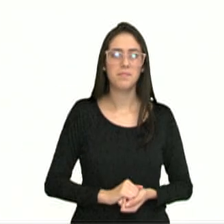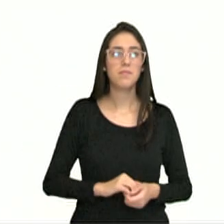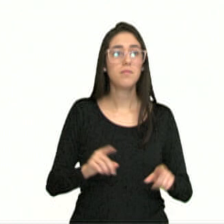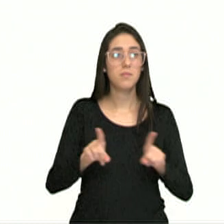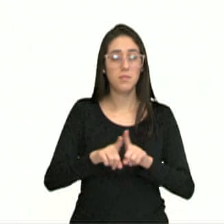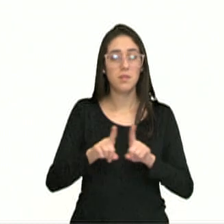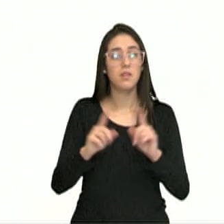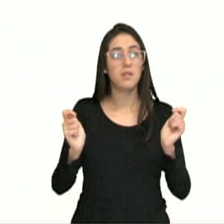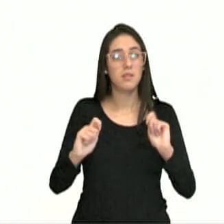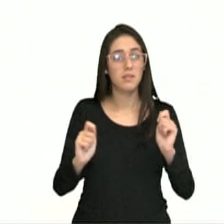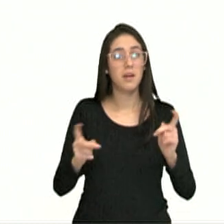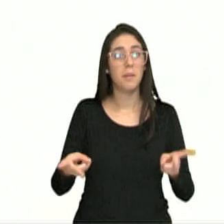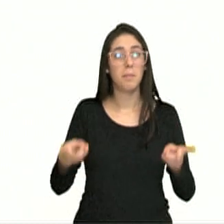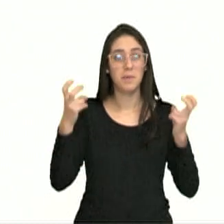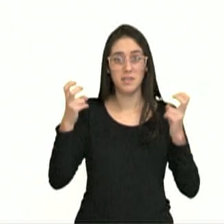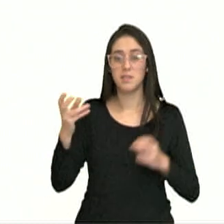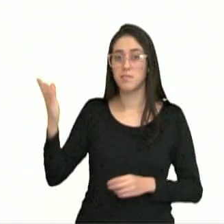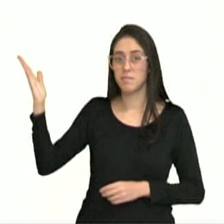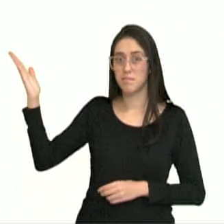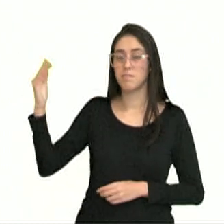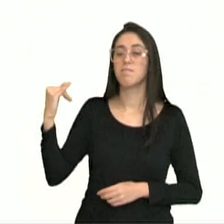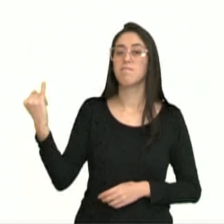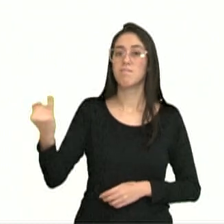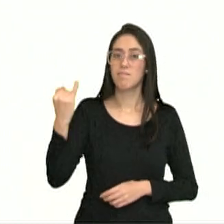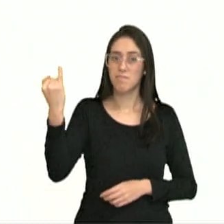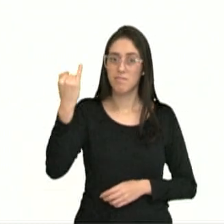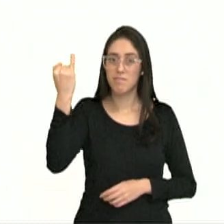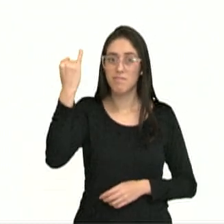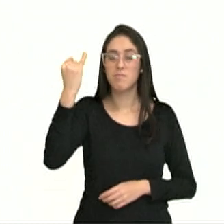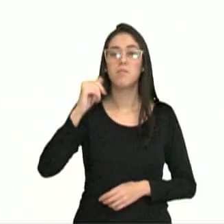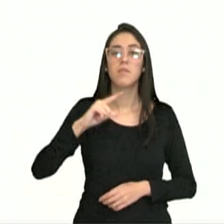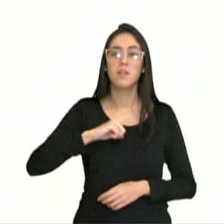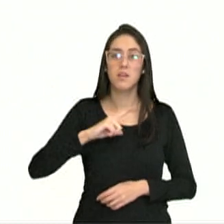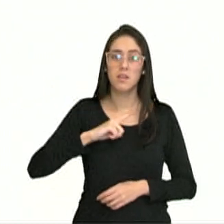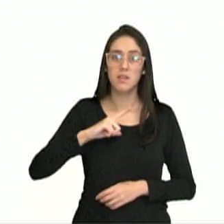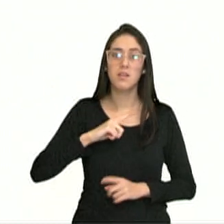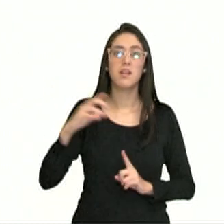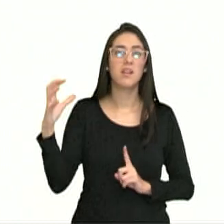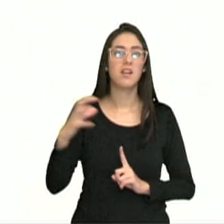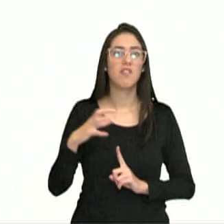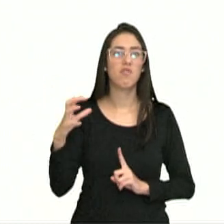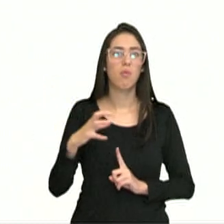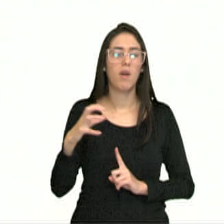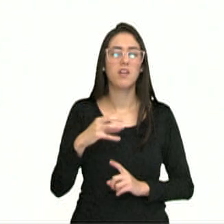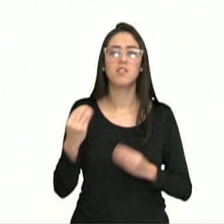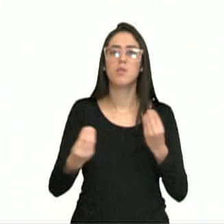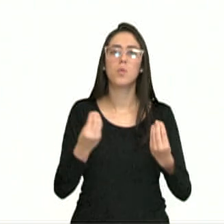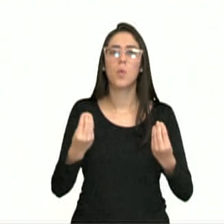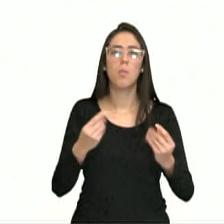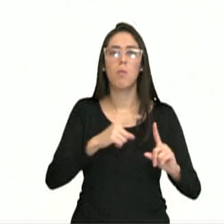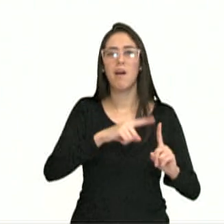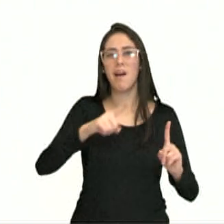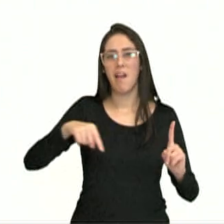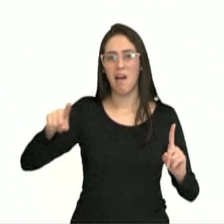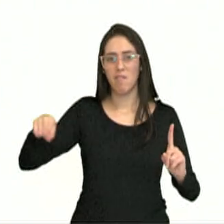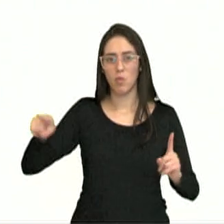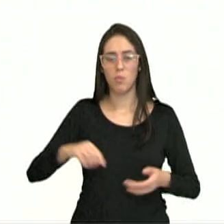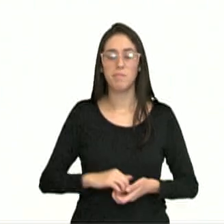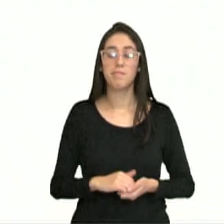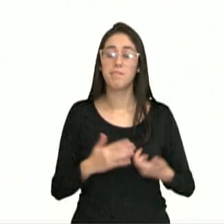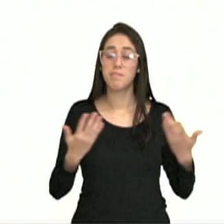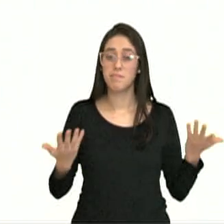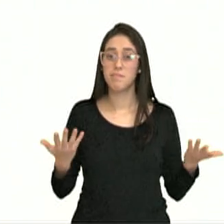podemos verificar a importância da influência na amplitude deste gráfico. Então,